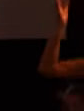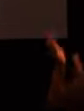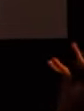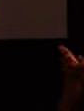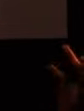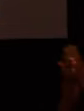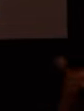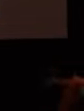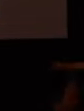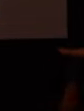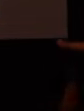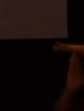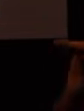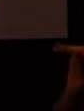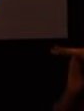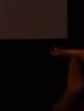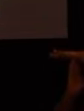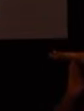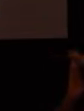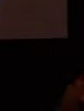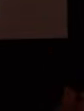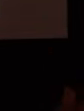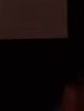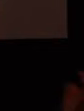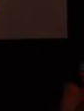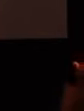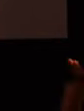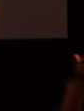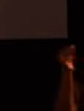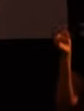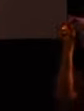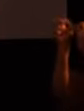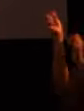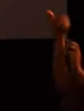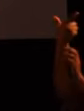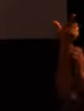determina a altura, o mapa limita essa altura,